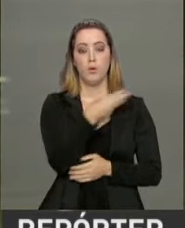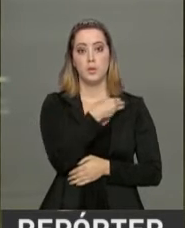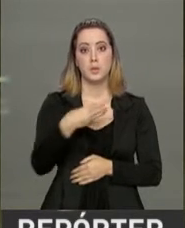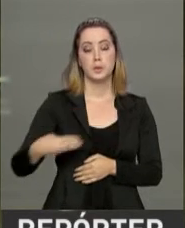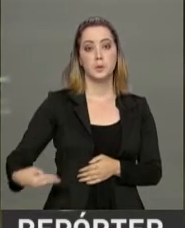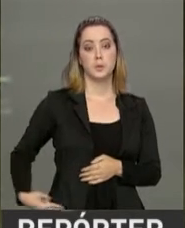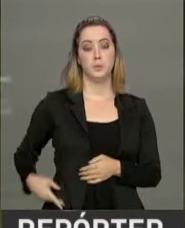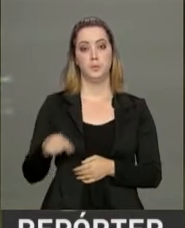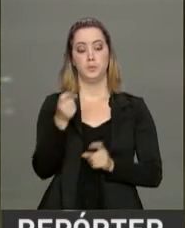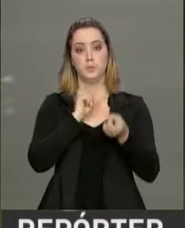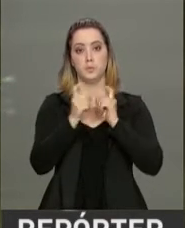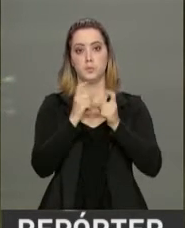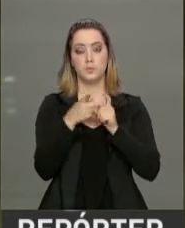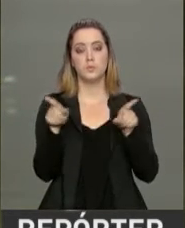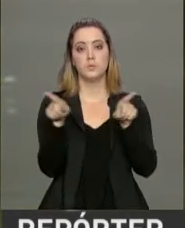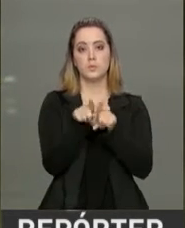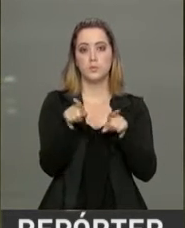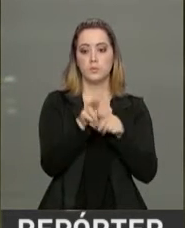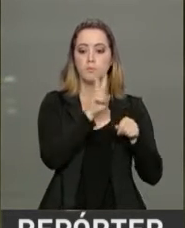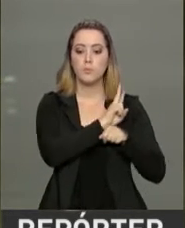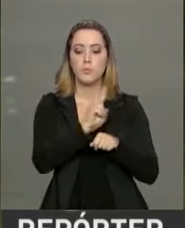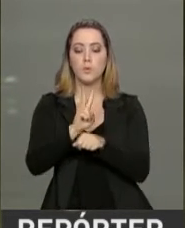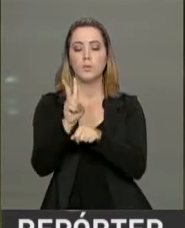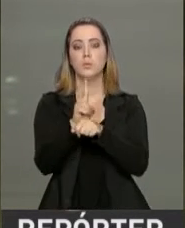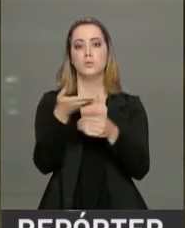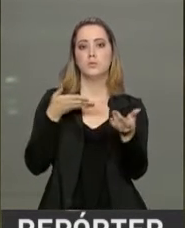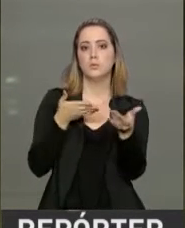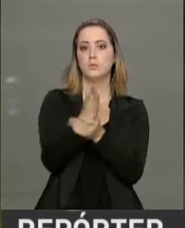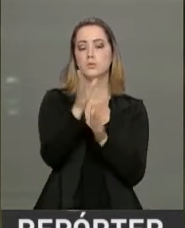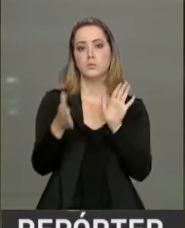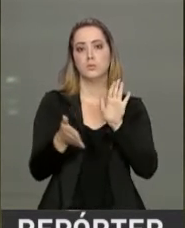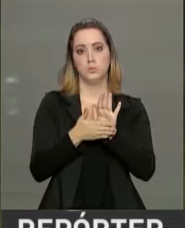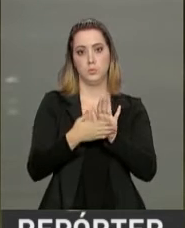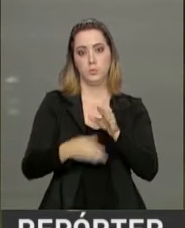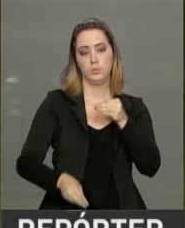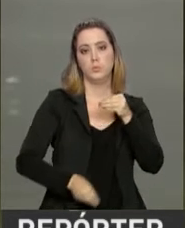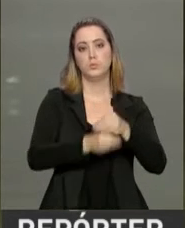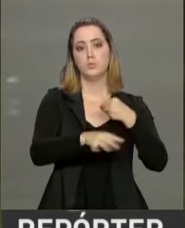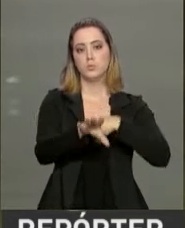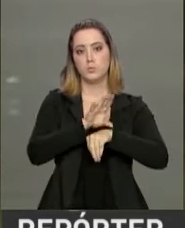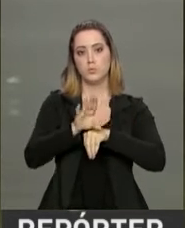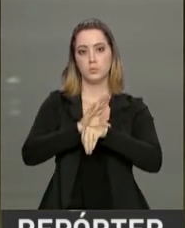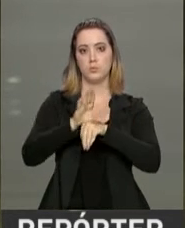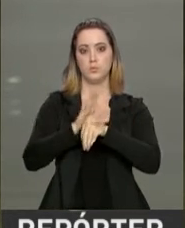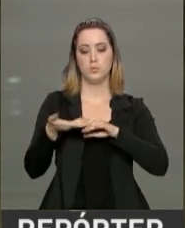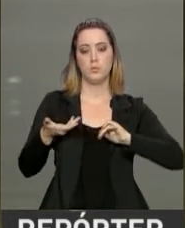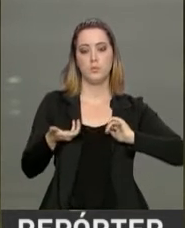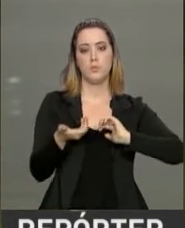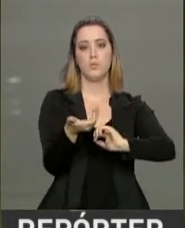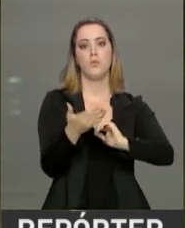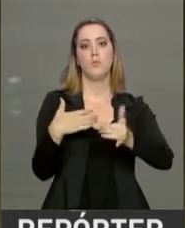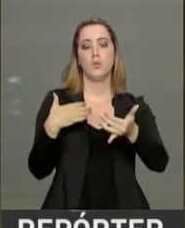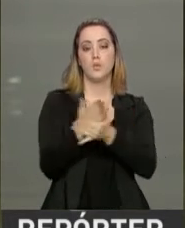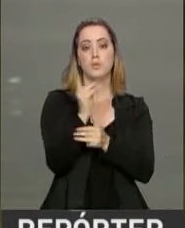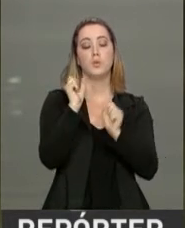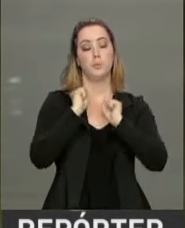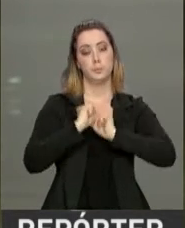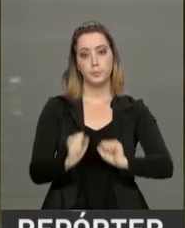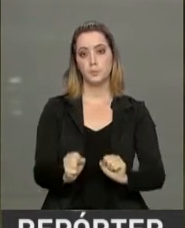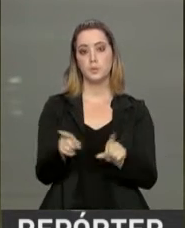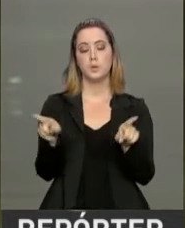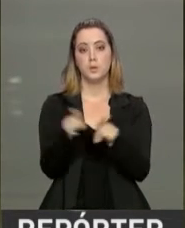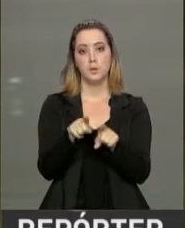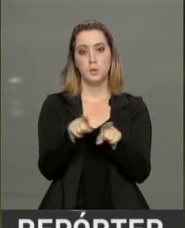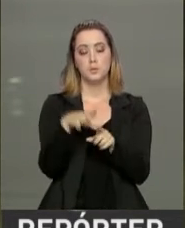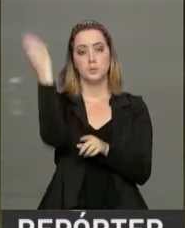da Fazenda, Henrique Meirelles, também defendeu que a aprovação da proposta de emenda à Constituição pelo Congresso Nacional vai permitir que